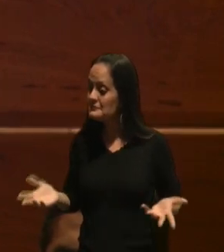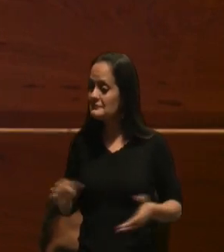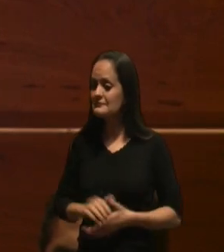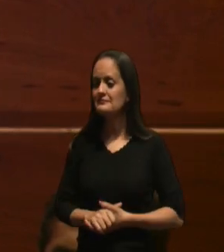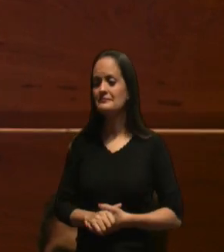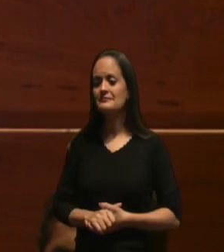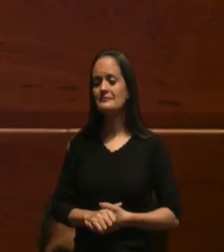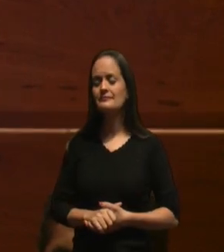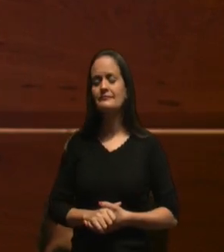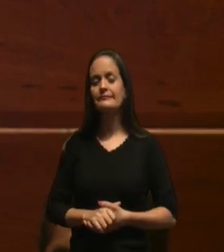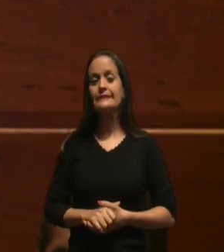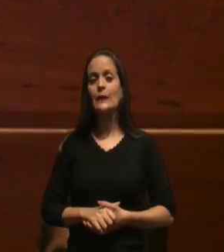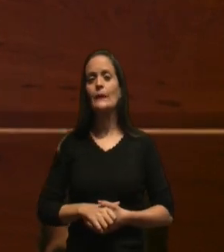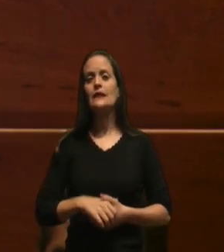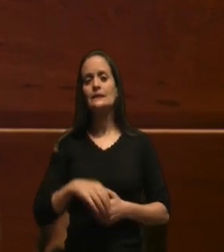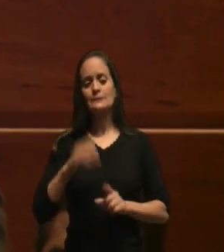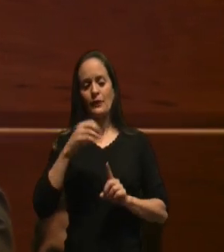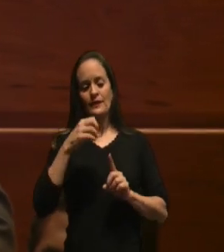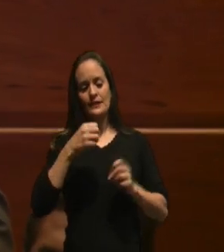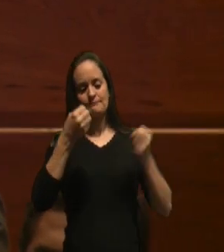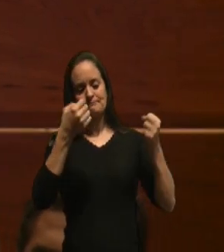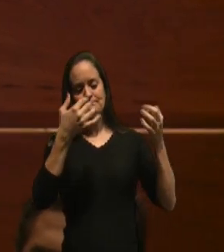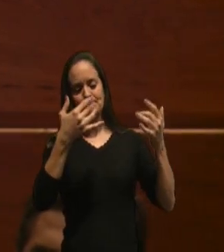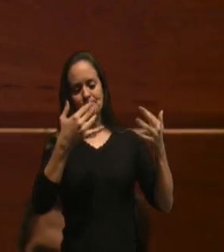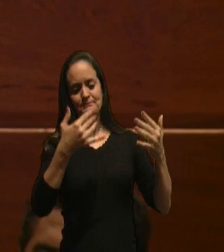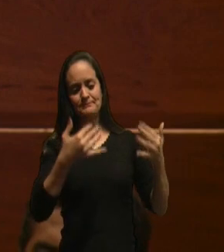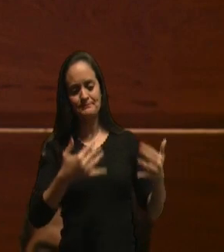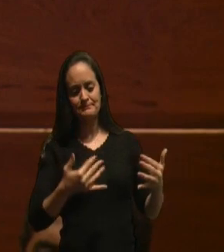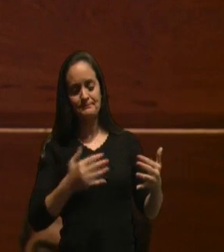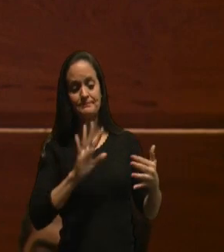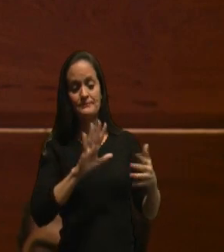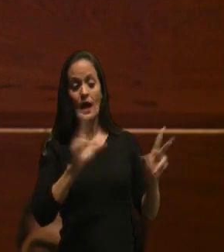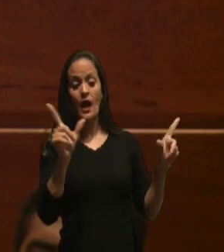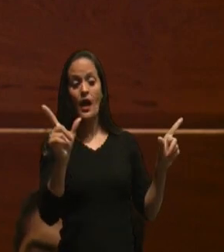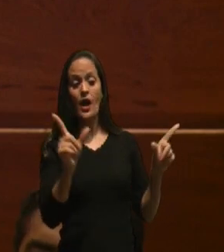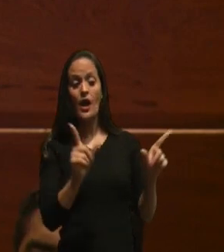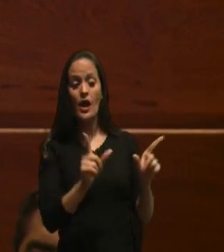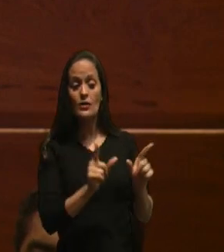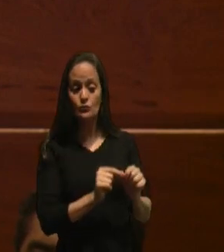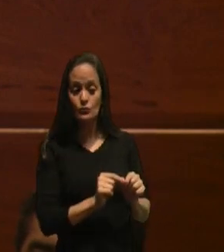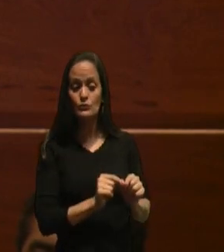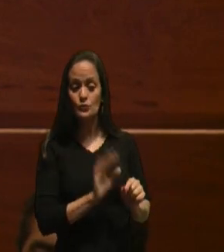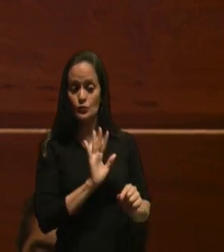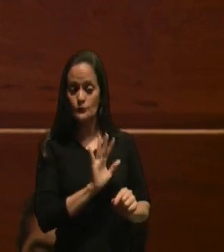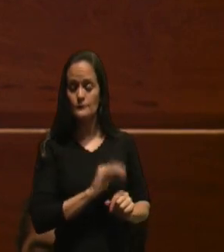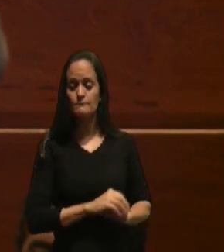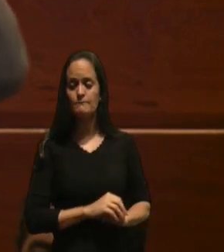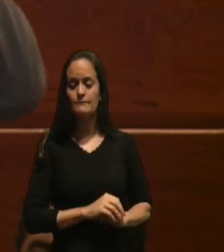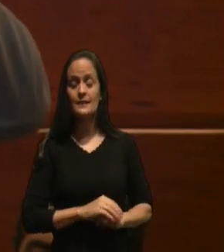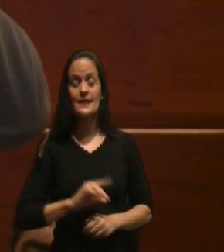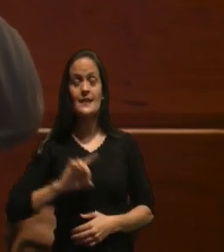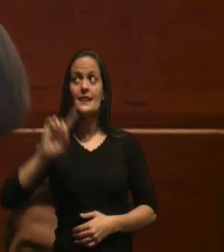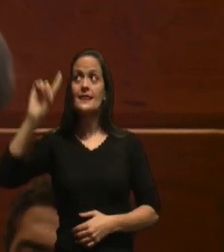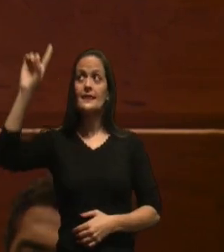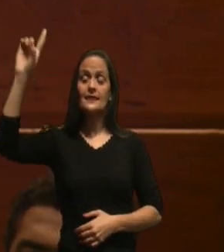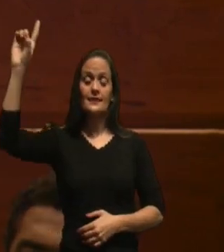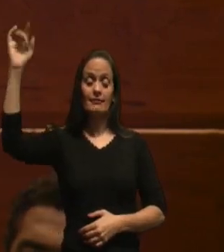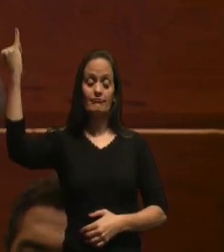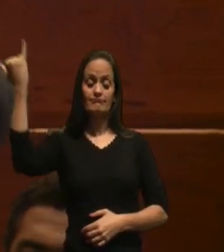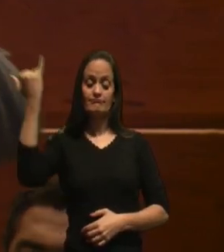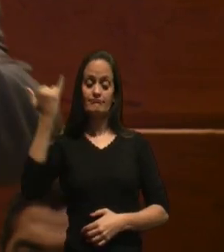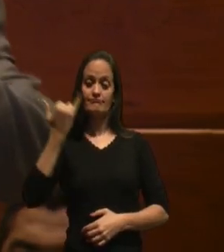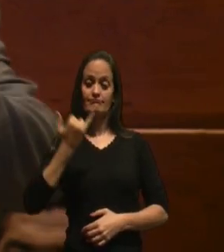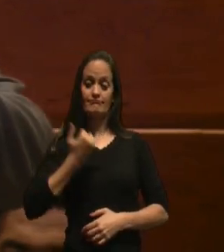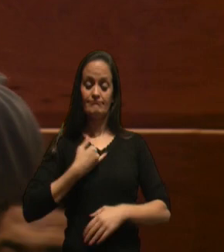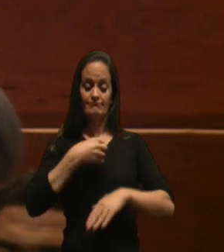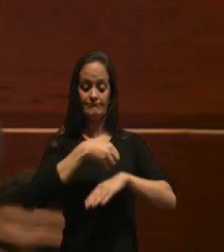Micaías começa a falar, ele disse: olha, resumindo bem a história, o Senhor me disse que se